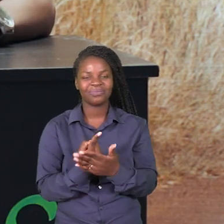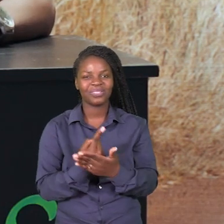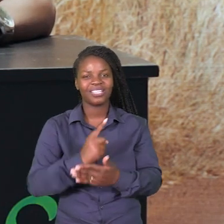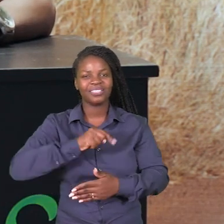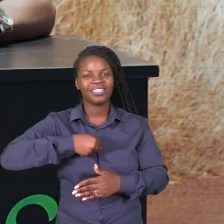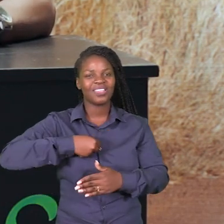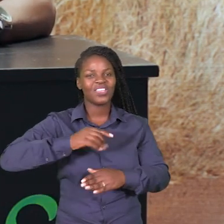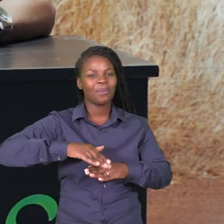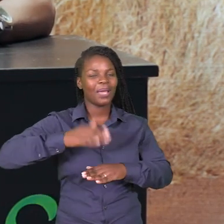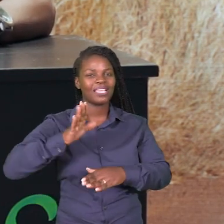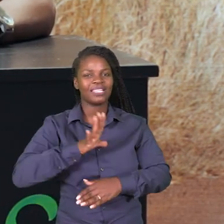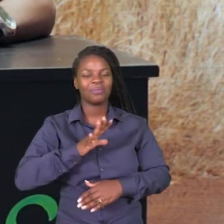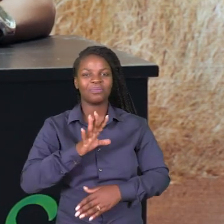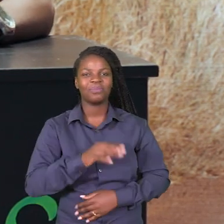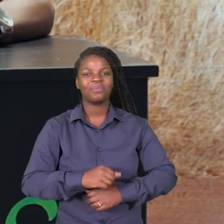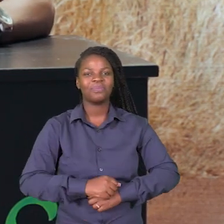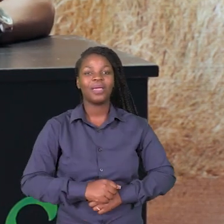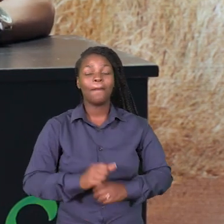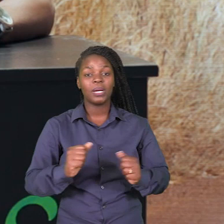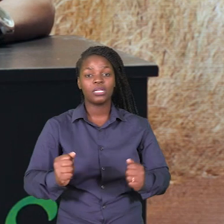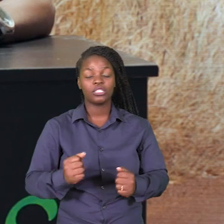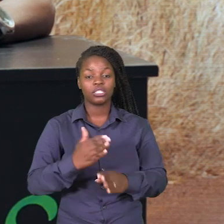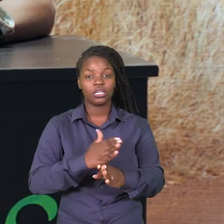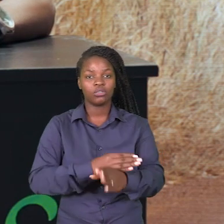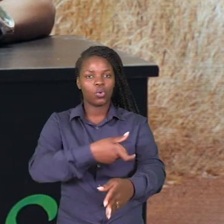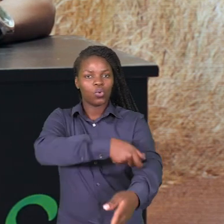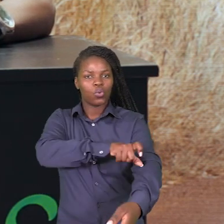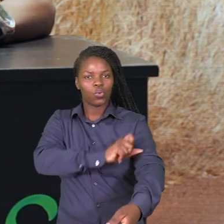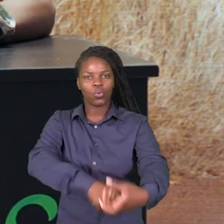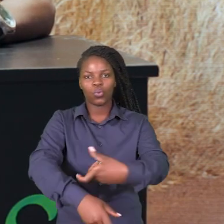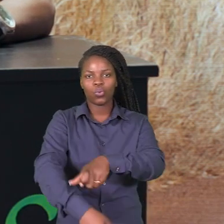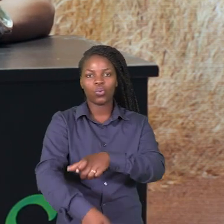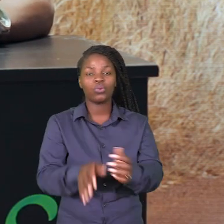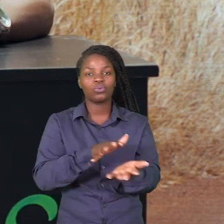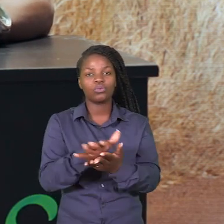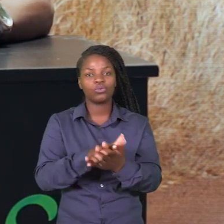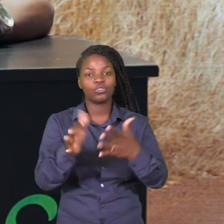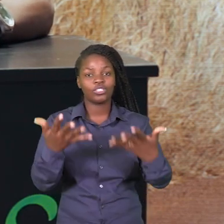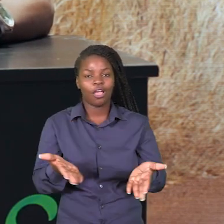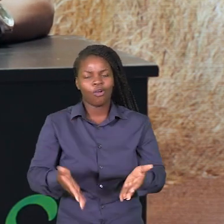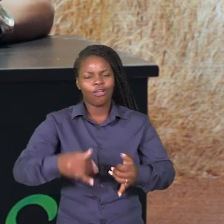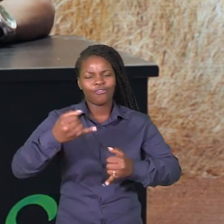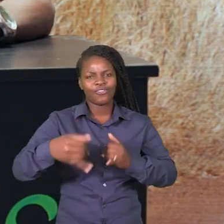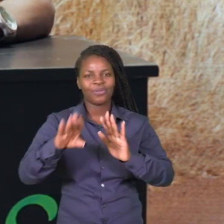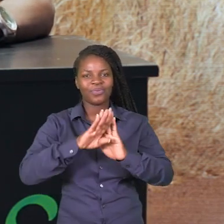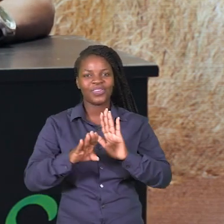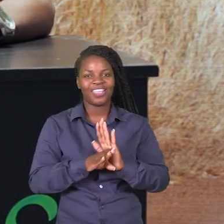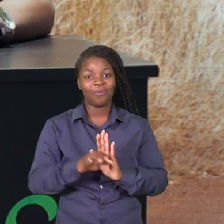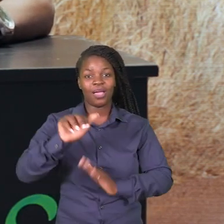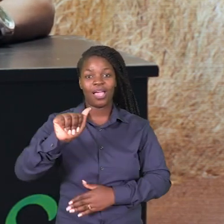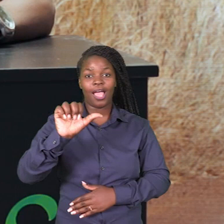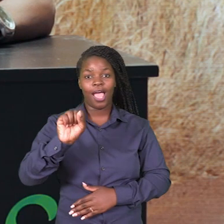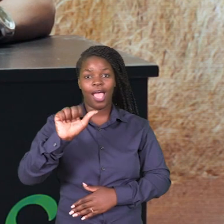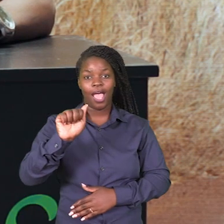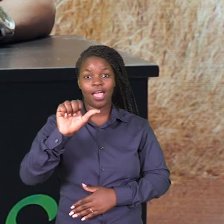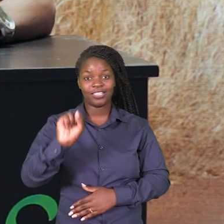poucos são muito poucos precisamos de muito mais mas é desta forma como alguns pontos que o Cornélio deixou a que ficar que nós eh terminamos